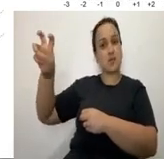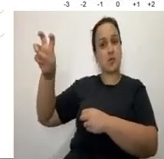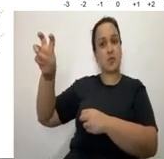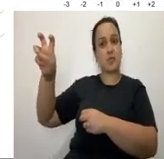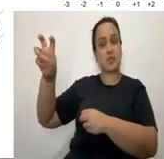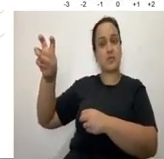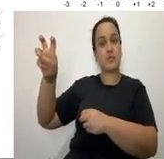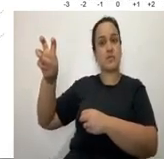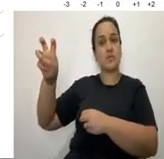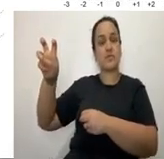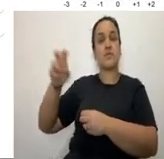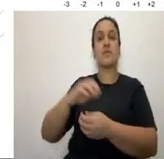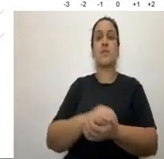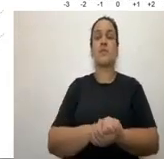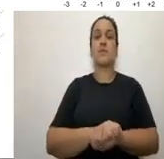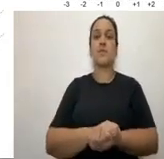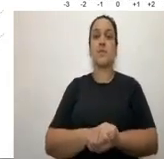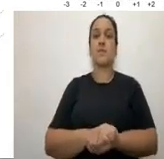3d5.